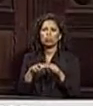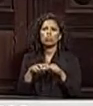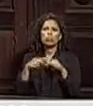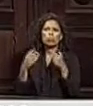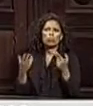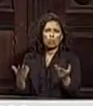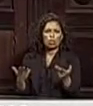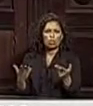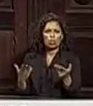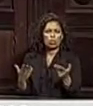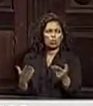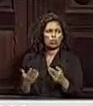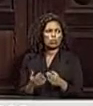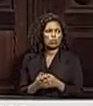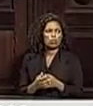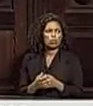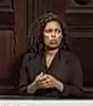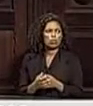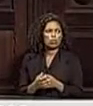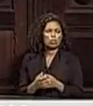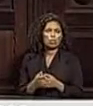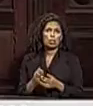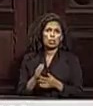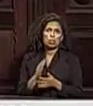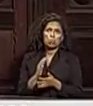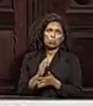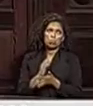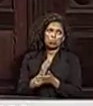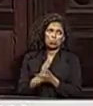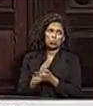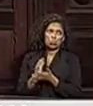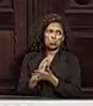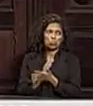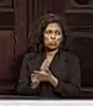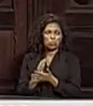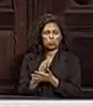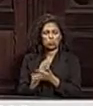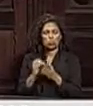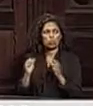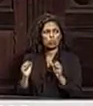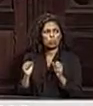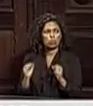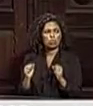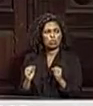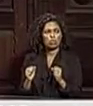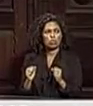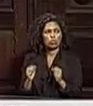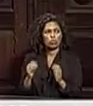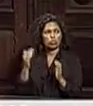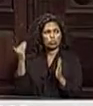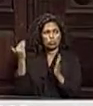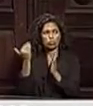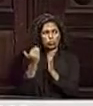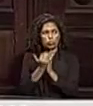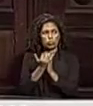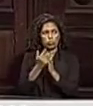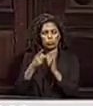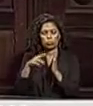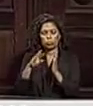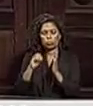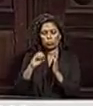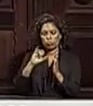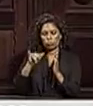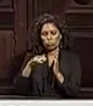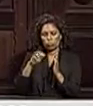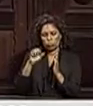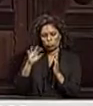questão, talvez, inicial ou matricial para fazer a discussão do projeto, de alguma maneira foi formulada